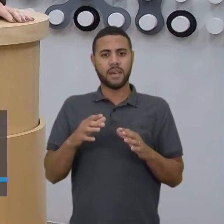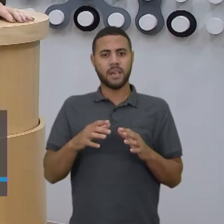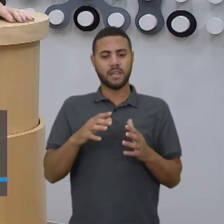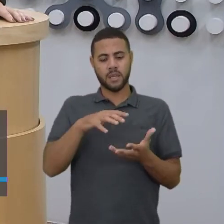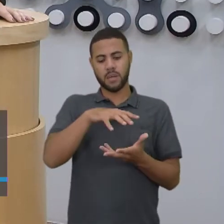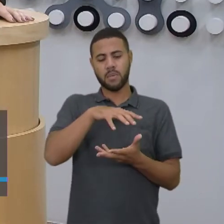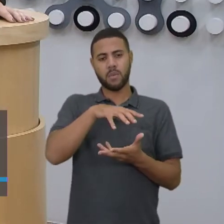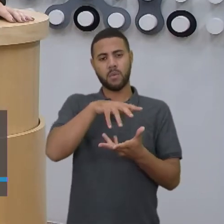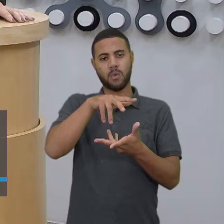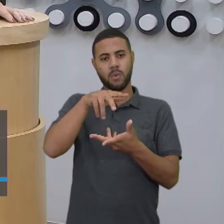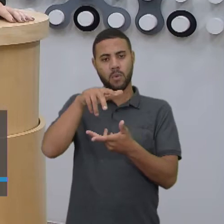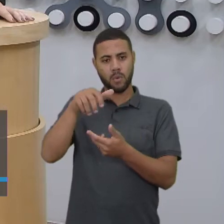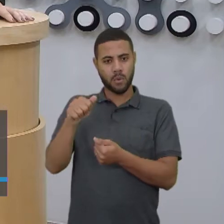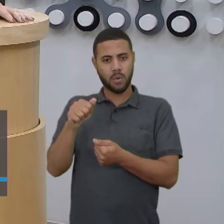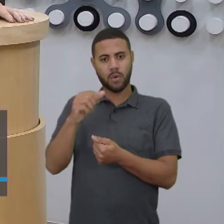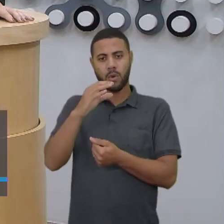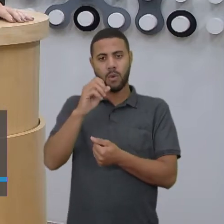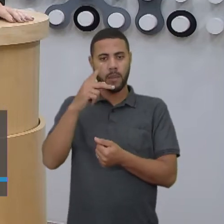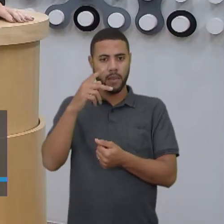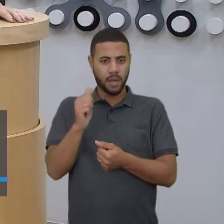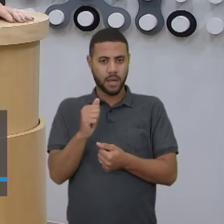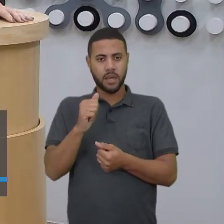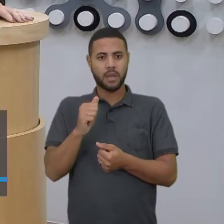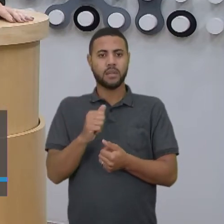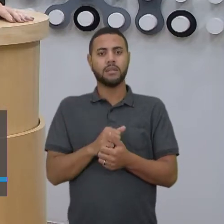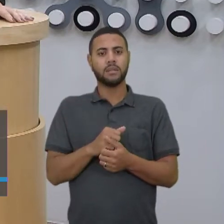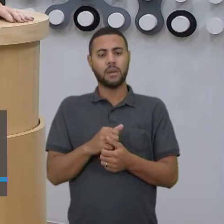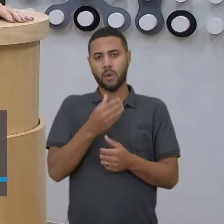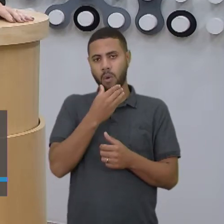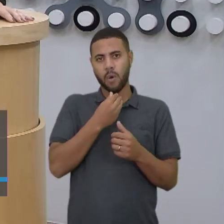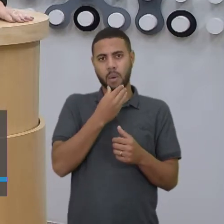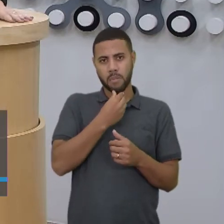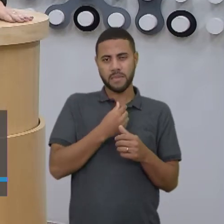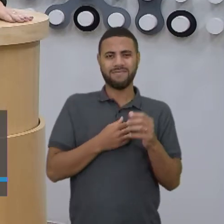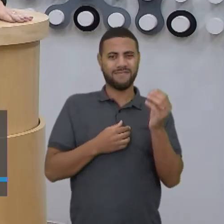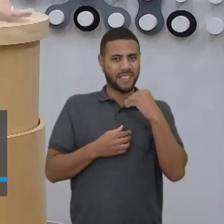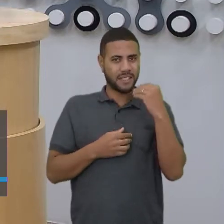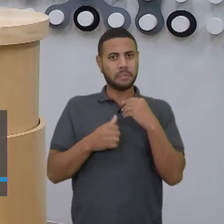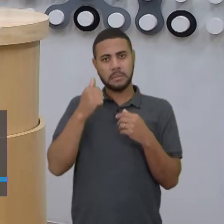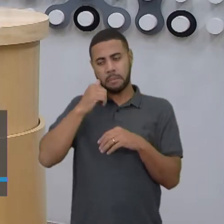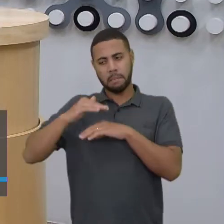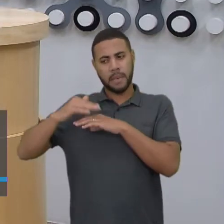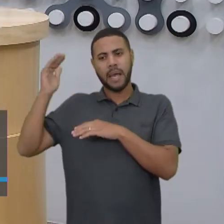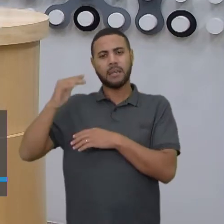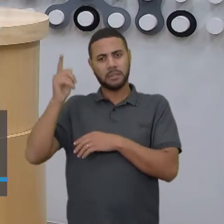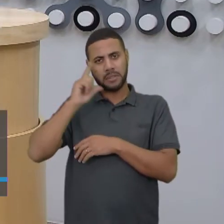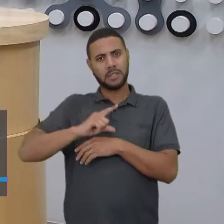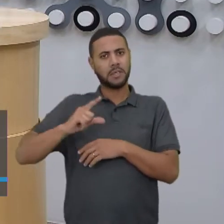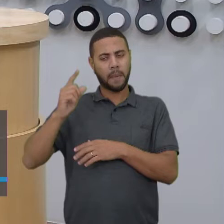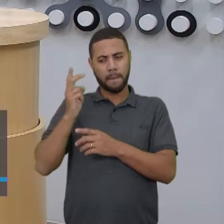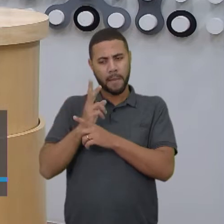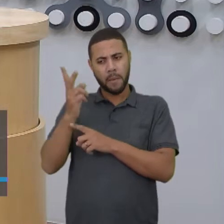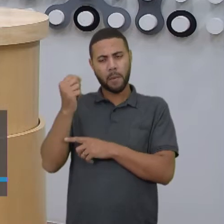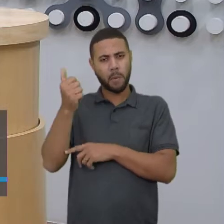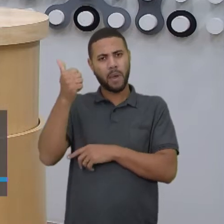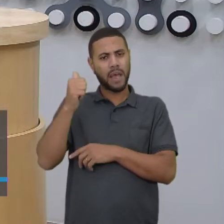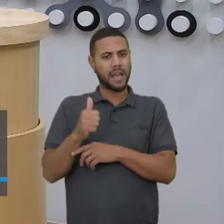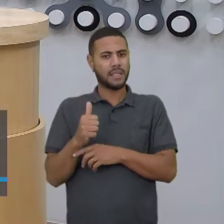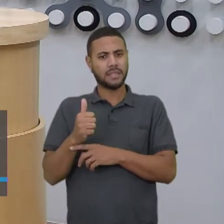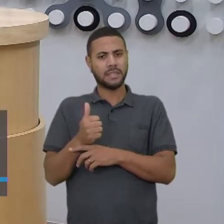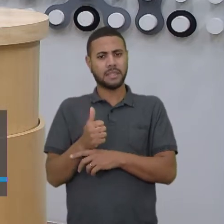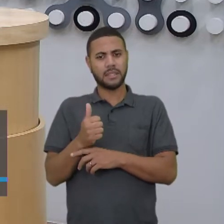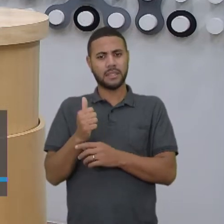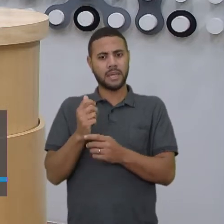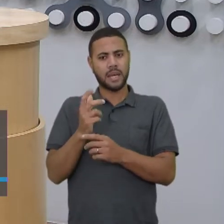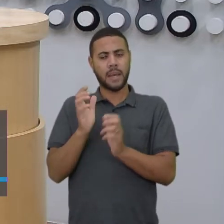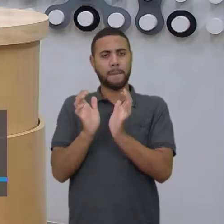Mundo nos últimos 20 anos, né, do que o futebol masculino, Exato. né? E assim... E a que se deve? Lembra que eu falei das comparações